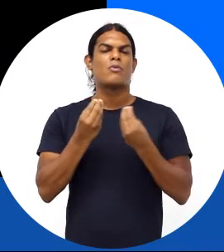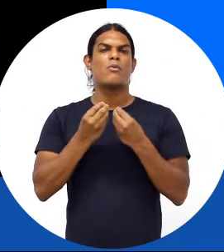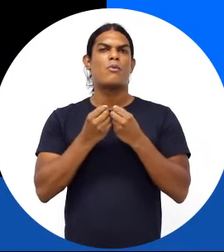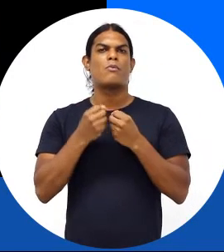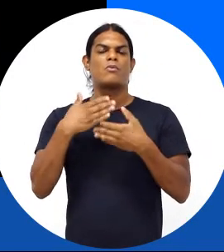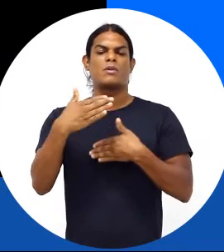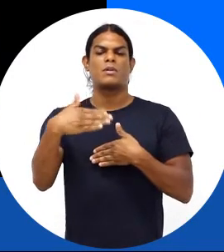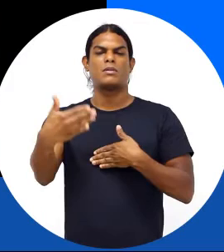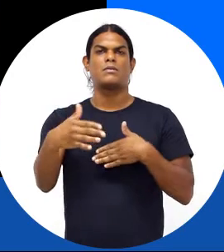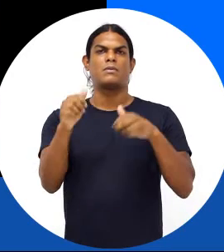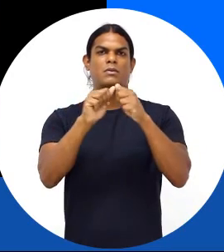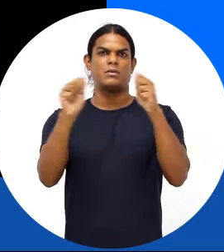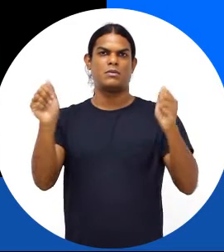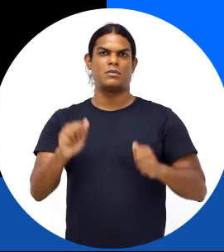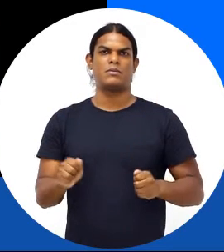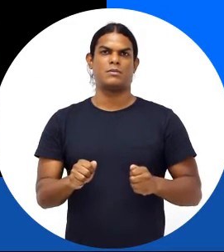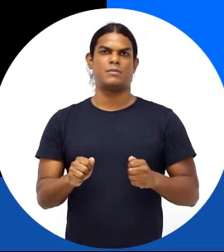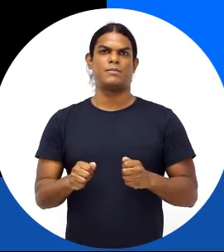quem decide?